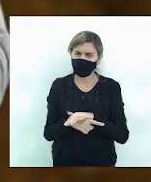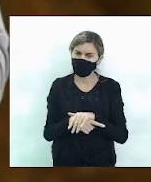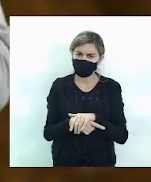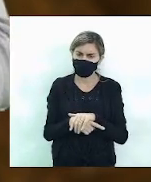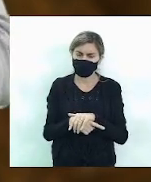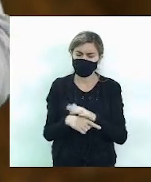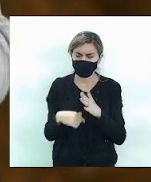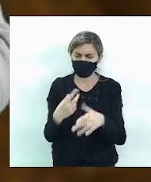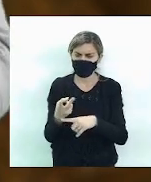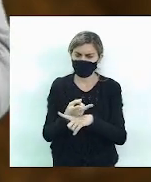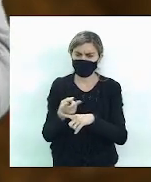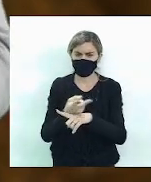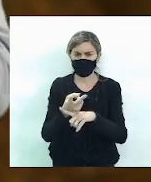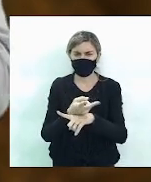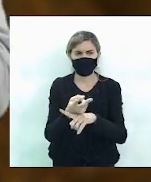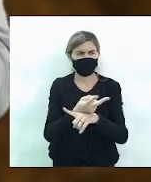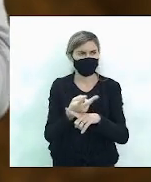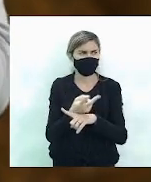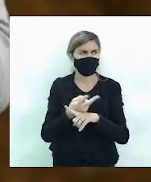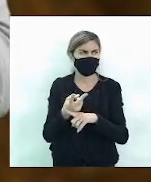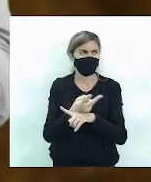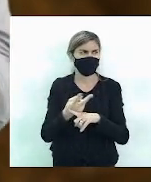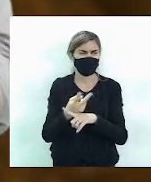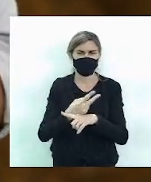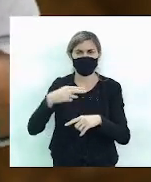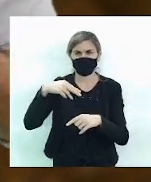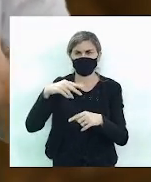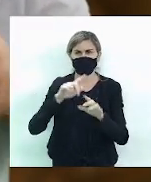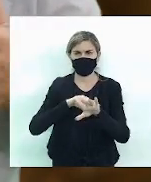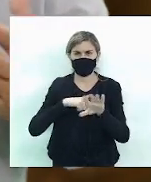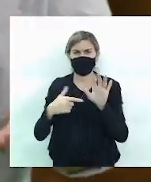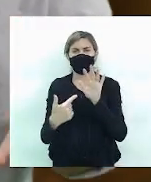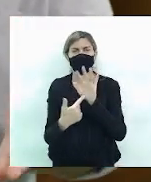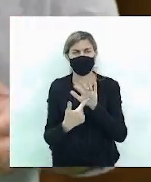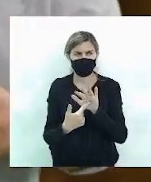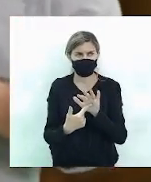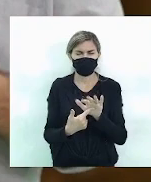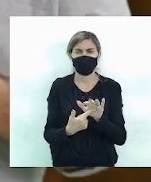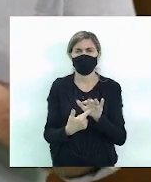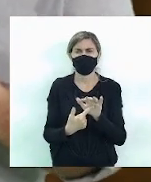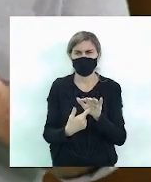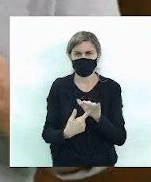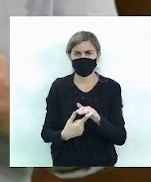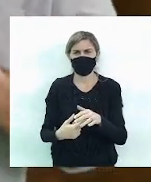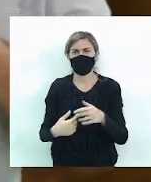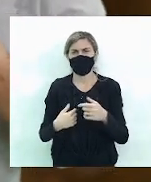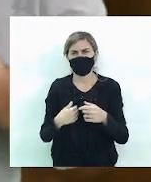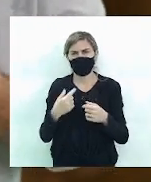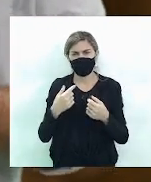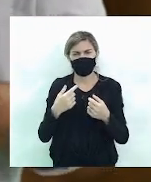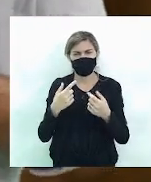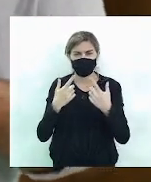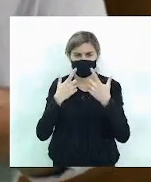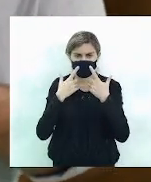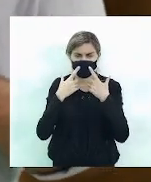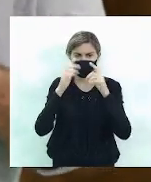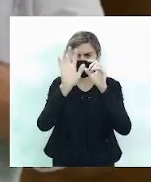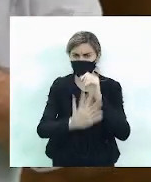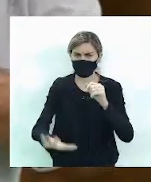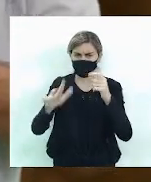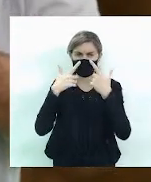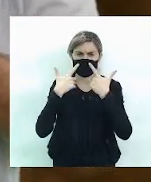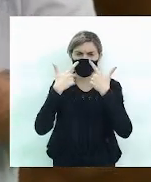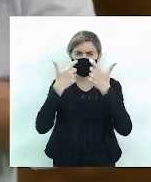E vá buscar a questão do uso de metáforas. Do uso de metáforas, tá? De figuras de linguagem. Que é um assunto que